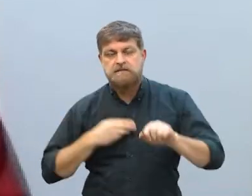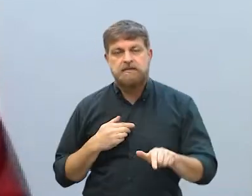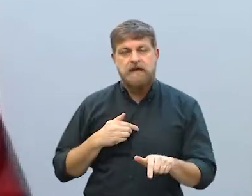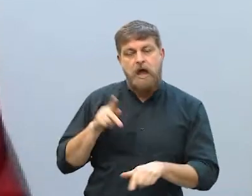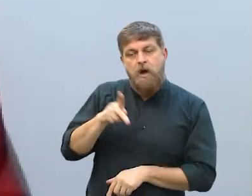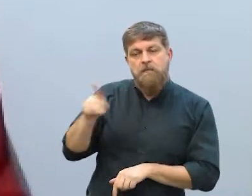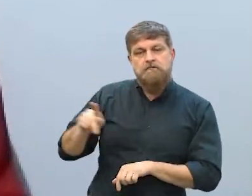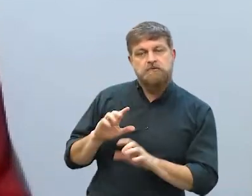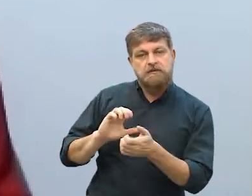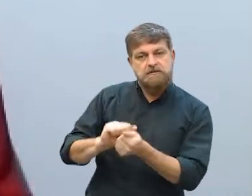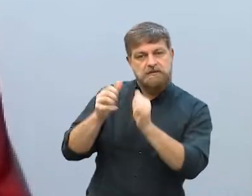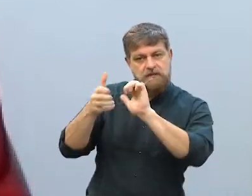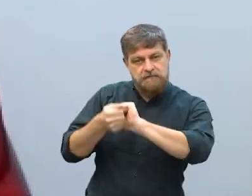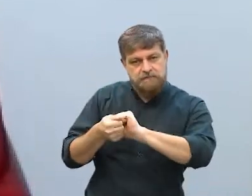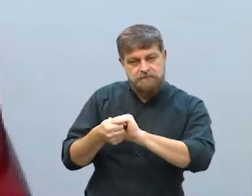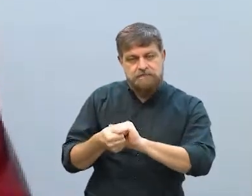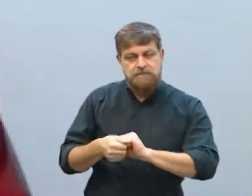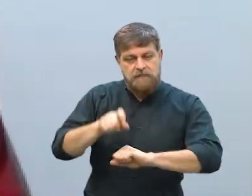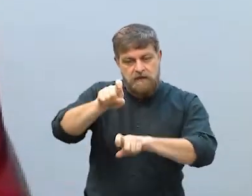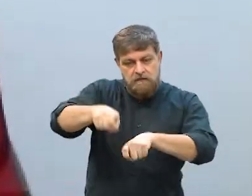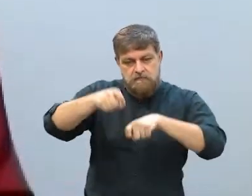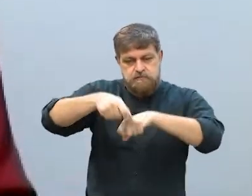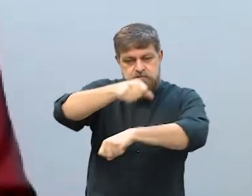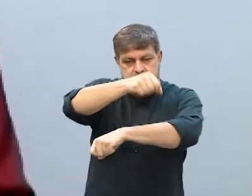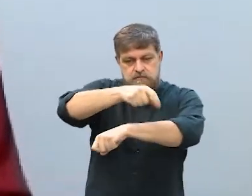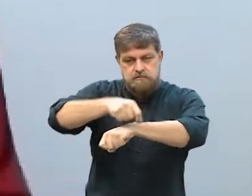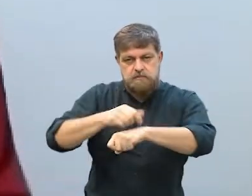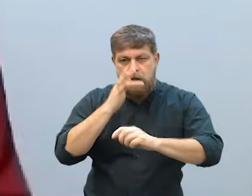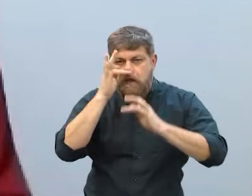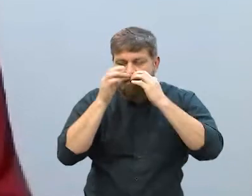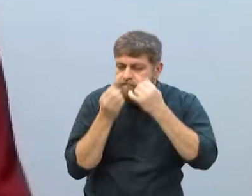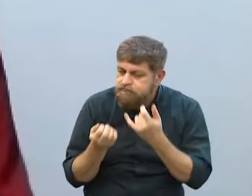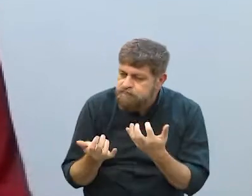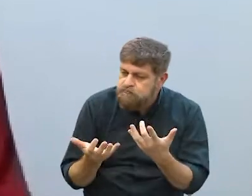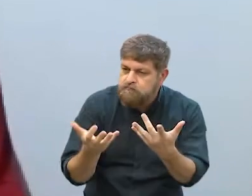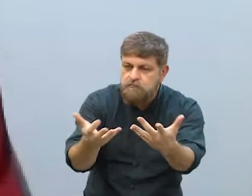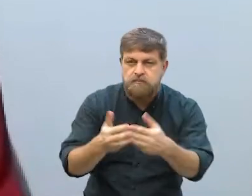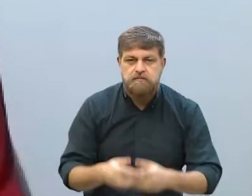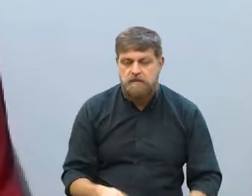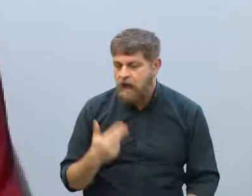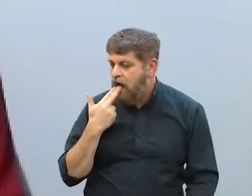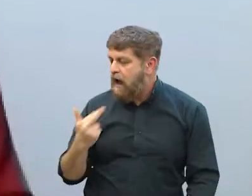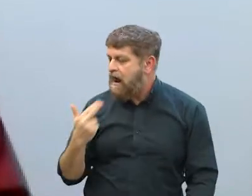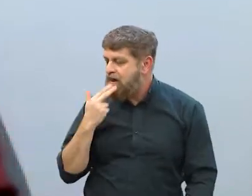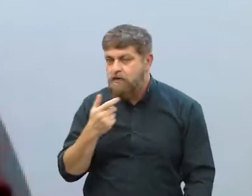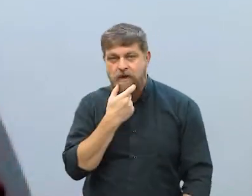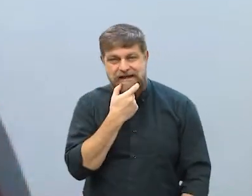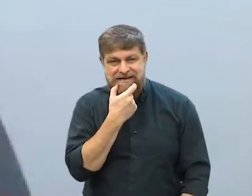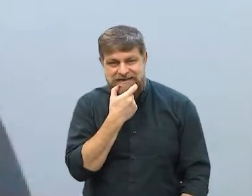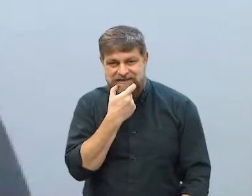trabalhos manuais, o professor de jardinagem, o professor de língua estrangeira.